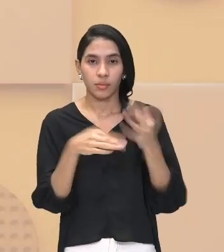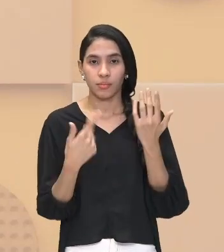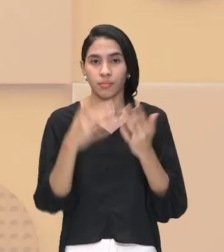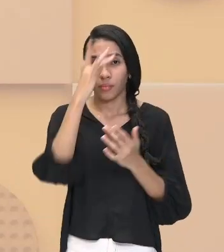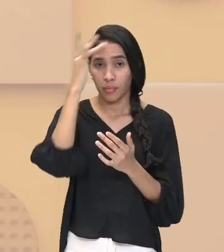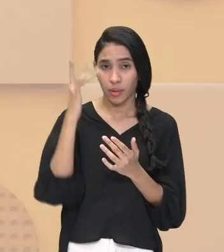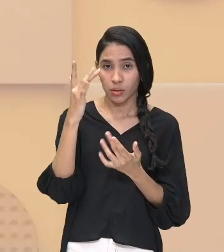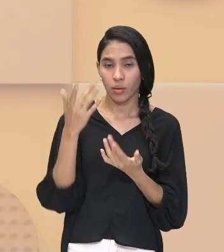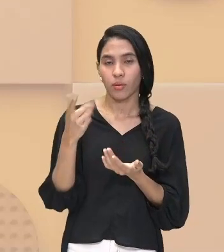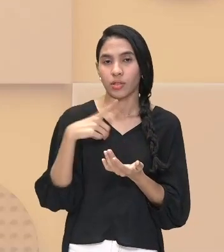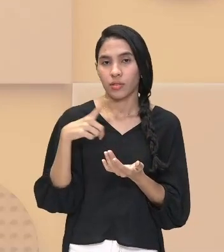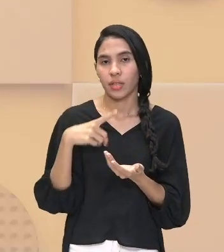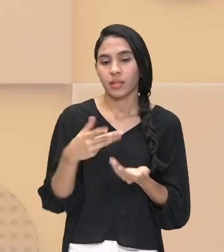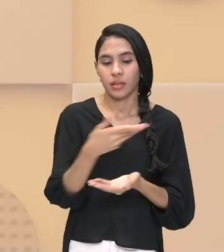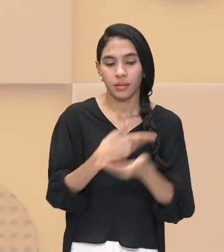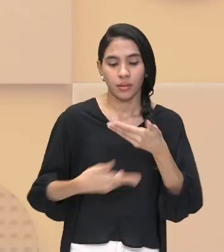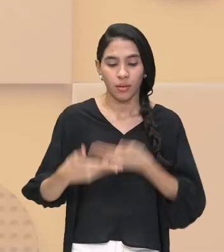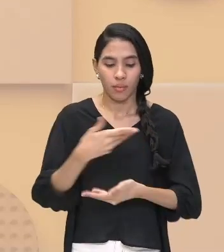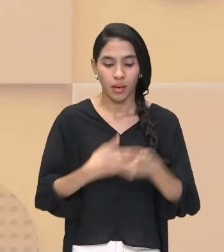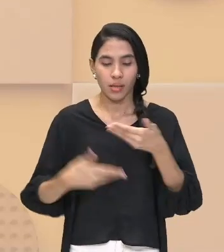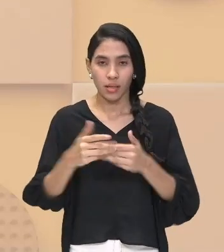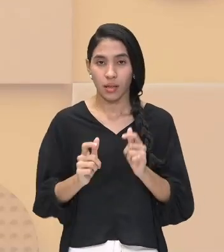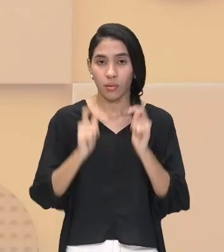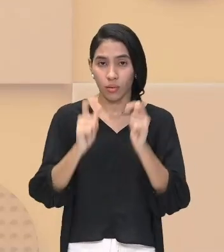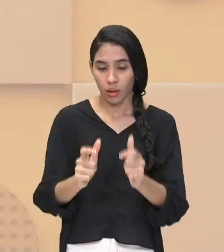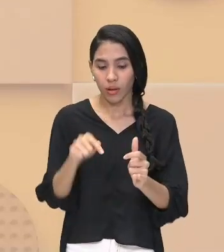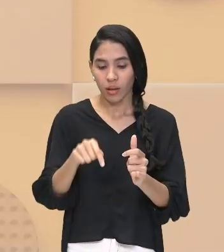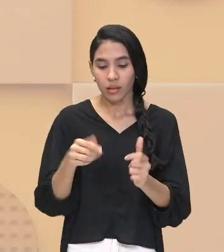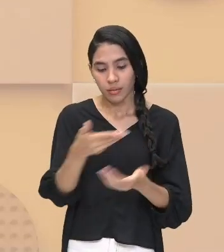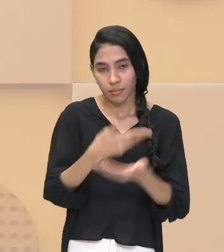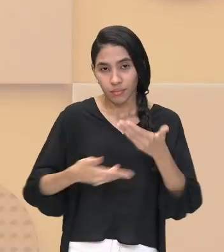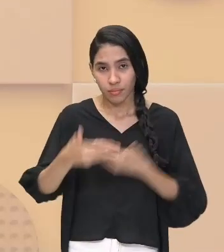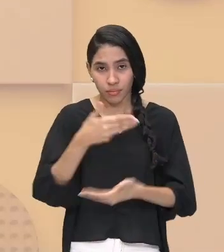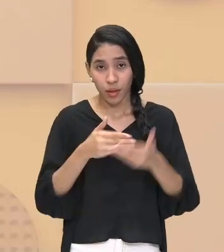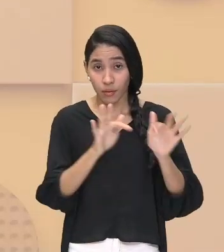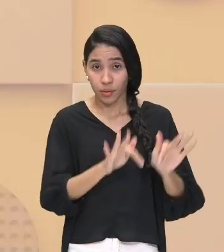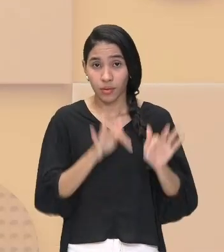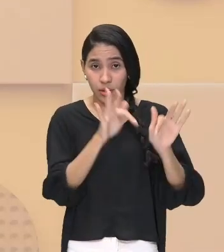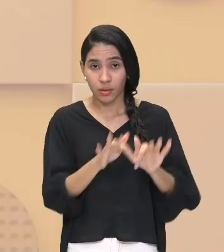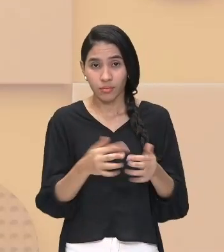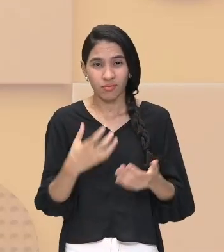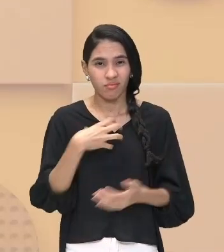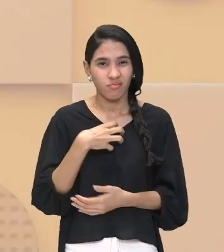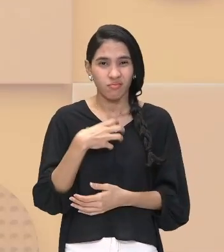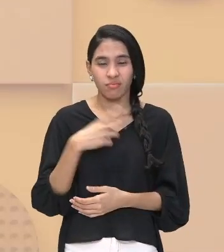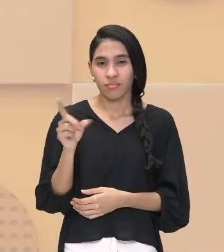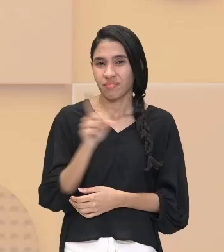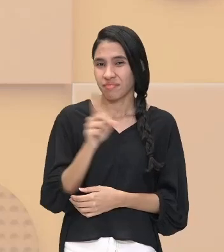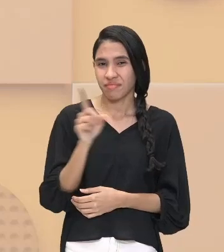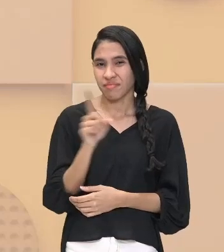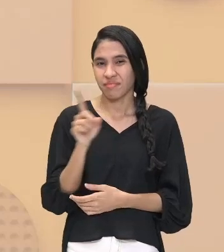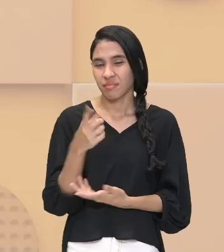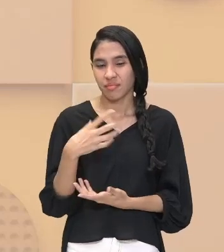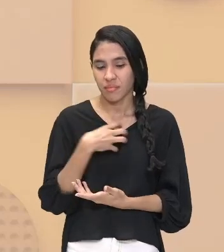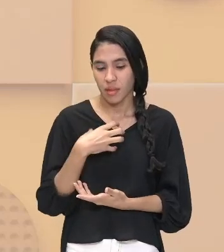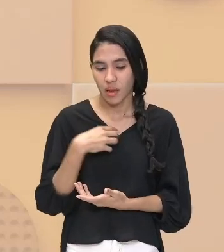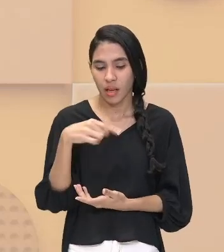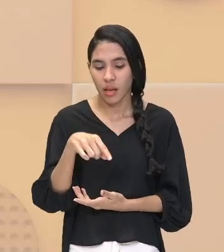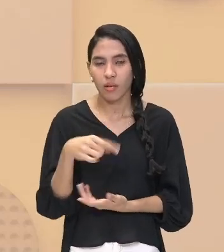pessoas compartilharem o mesmo território, elas não se sentiam pertencentes